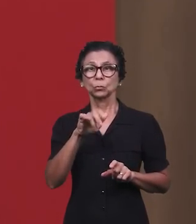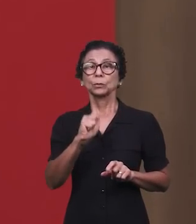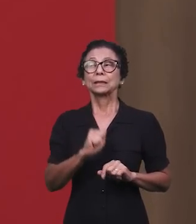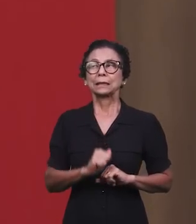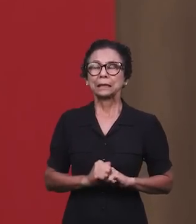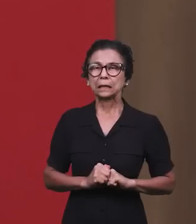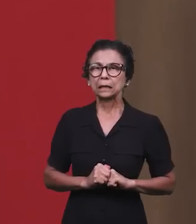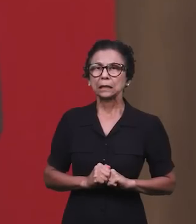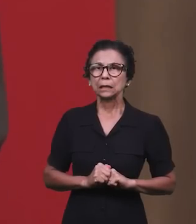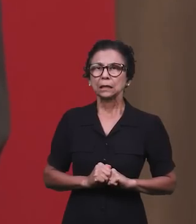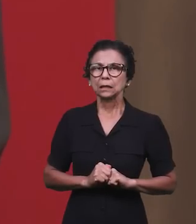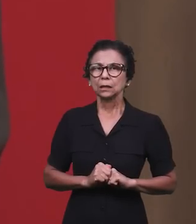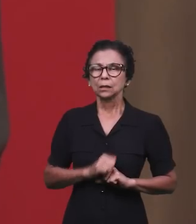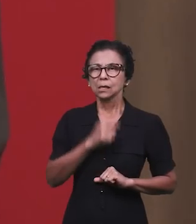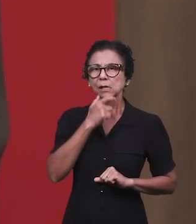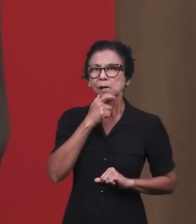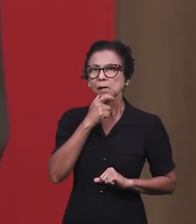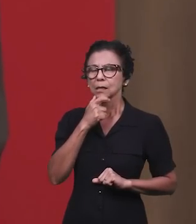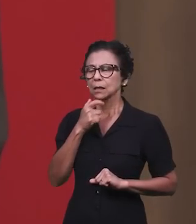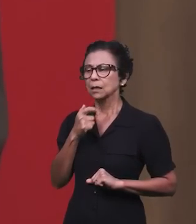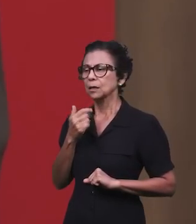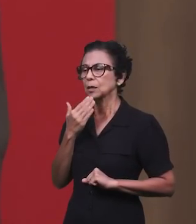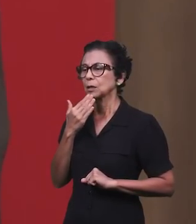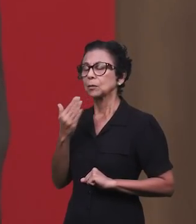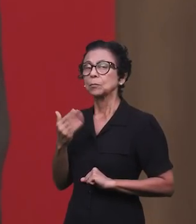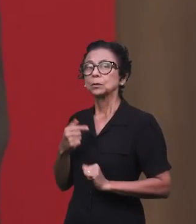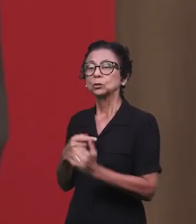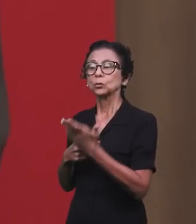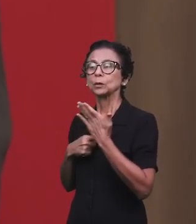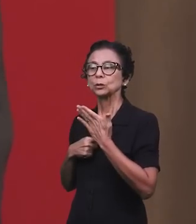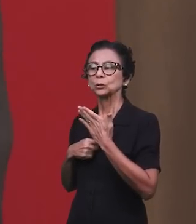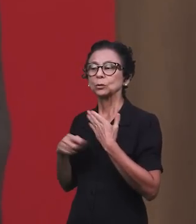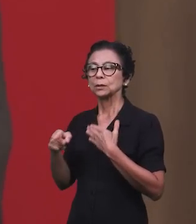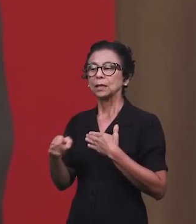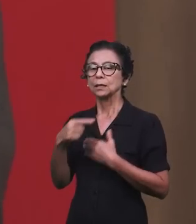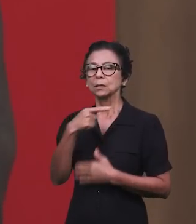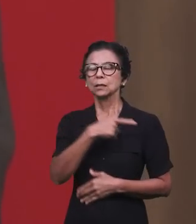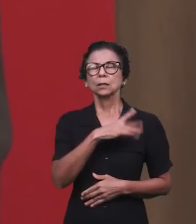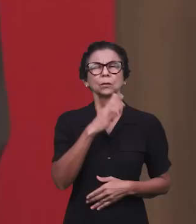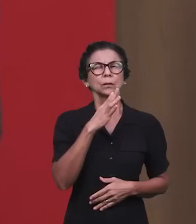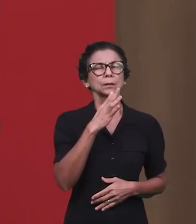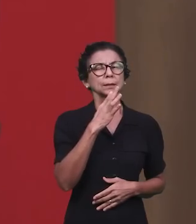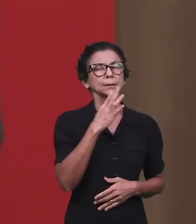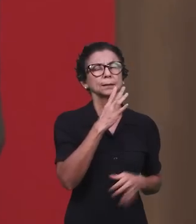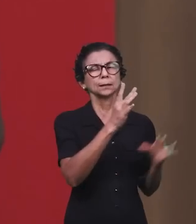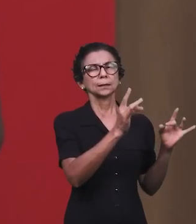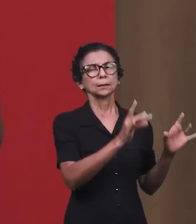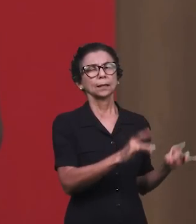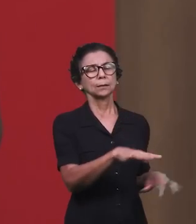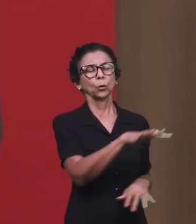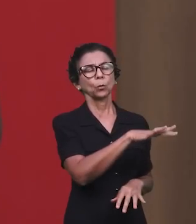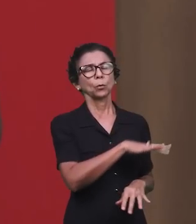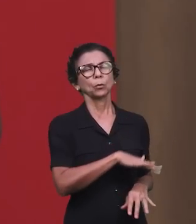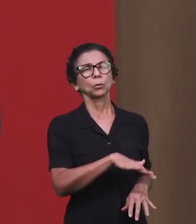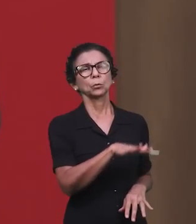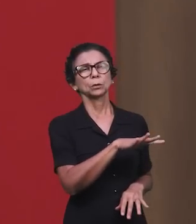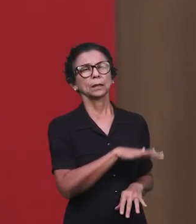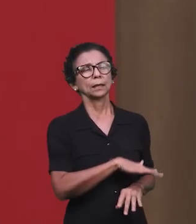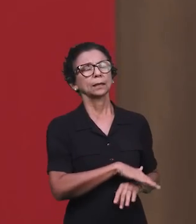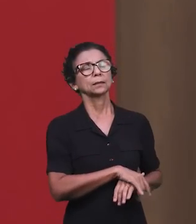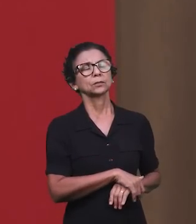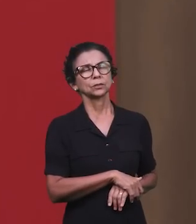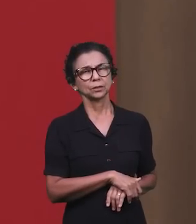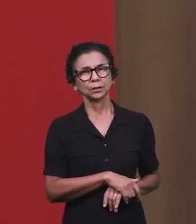pediu ajuda a Israel? Porque Israel conhecia a terra, os detalhes, a topografia, os detalhes da terra. Israel